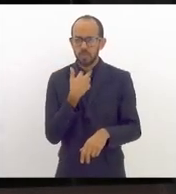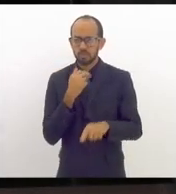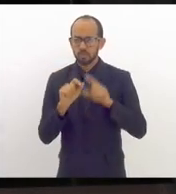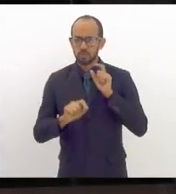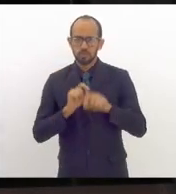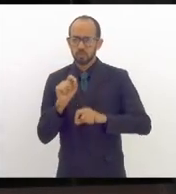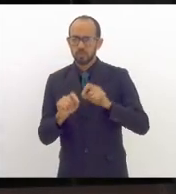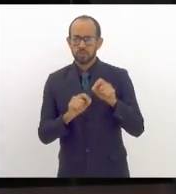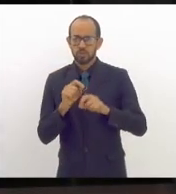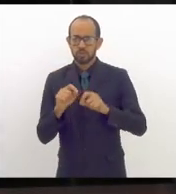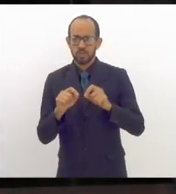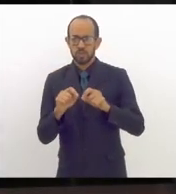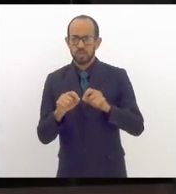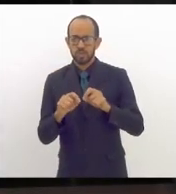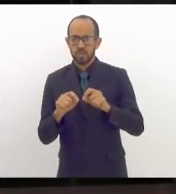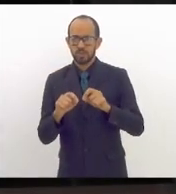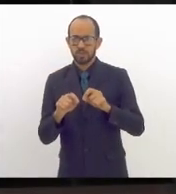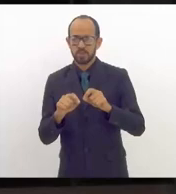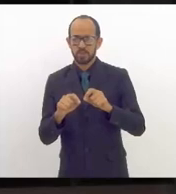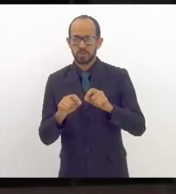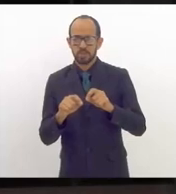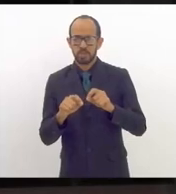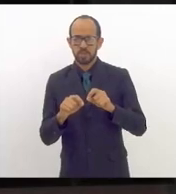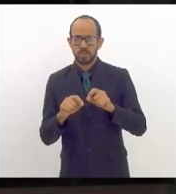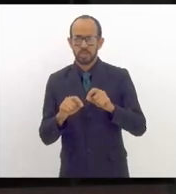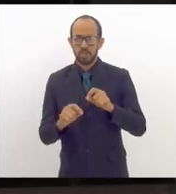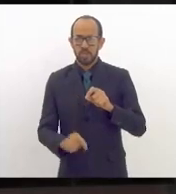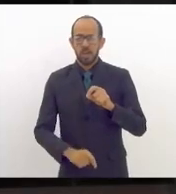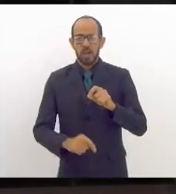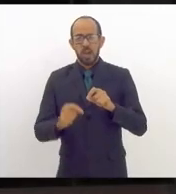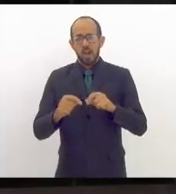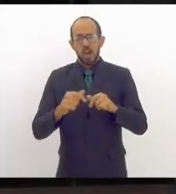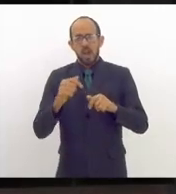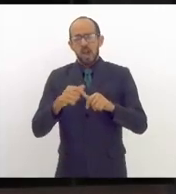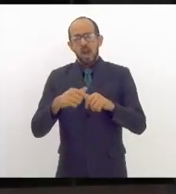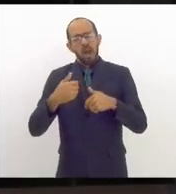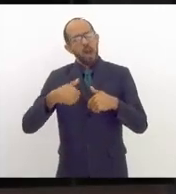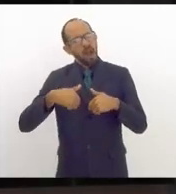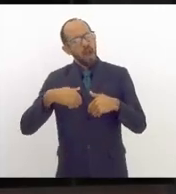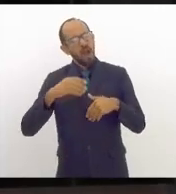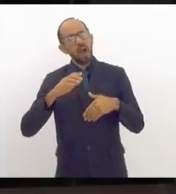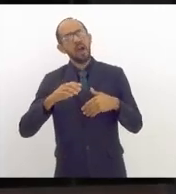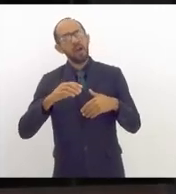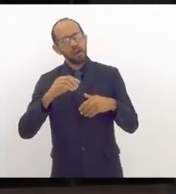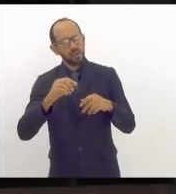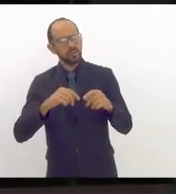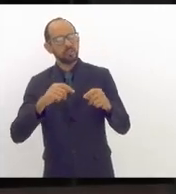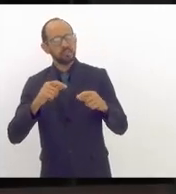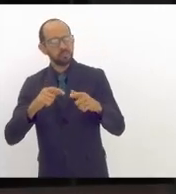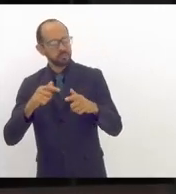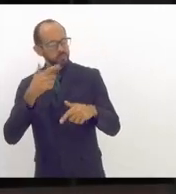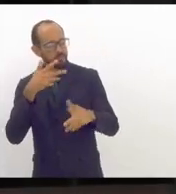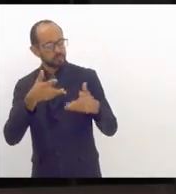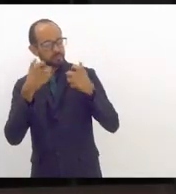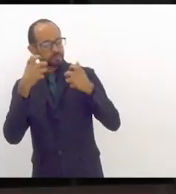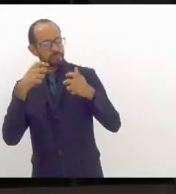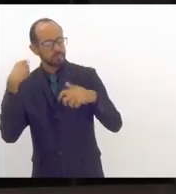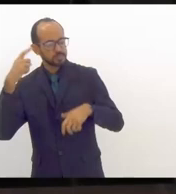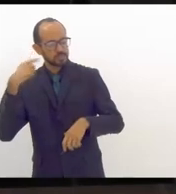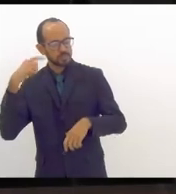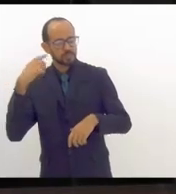isso daí de deixarmos levar exatamente pelos delírios persectores